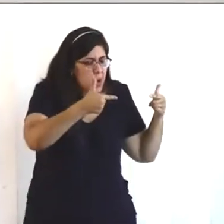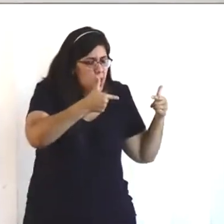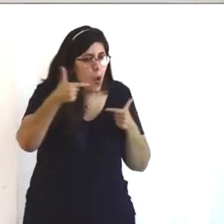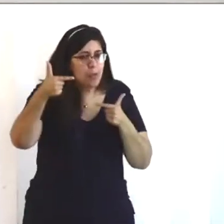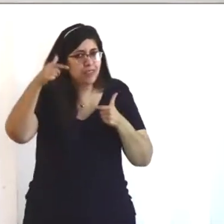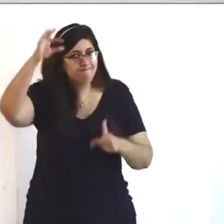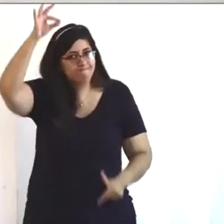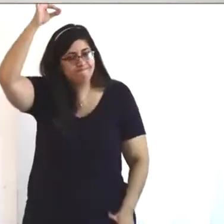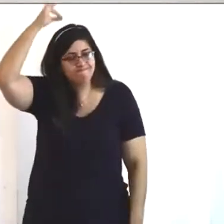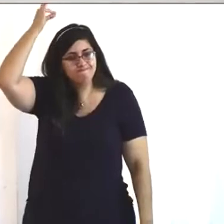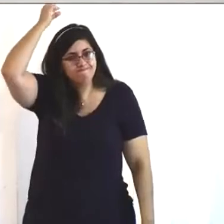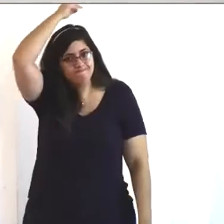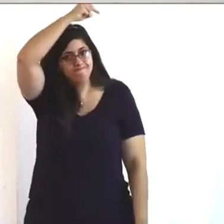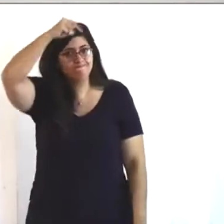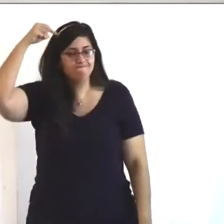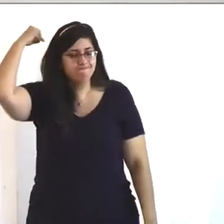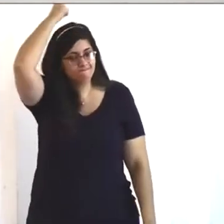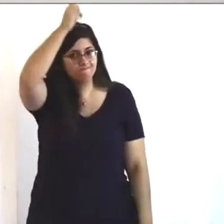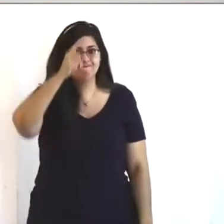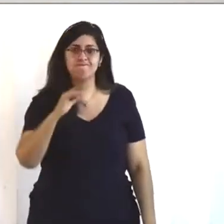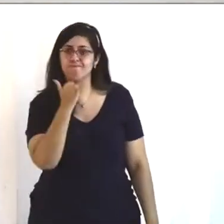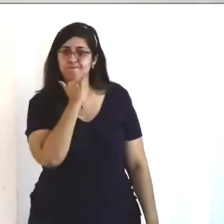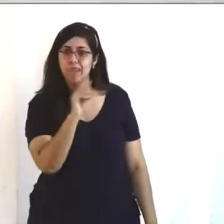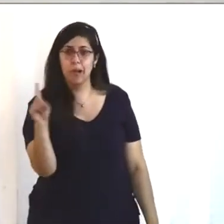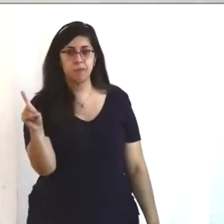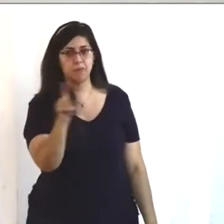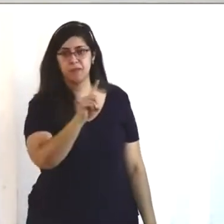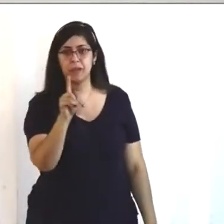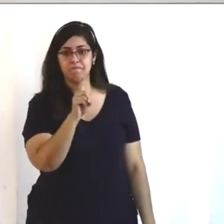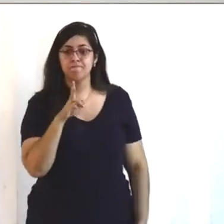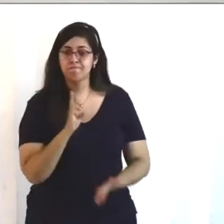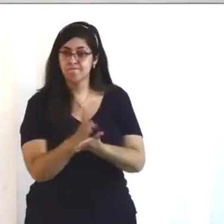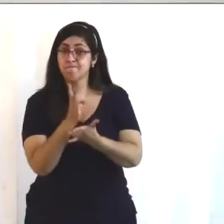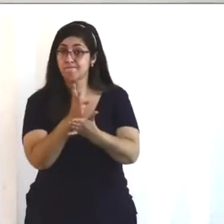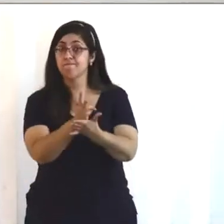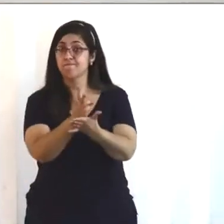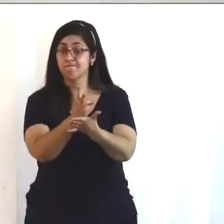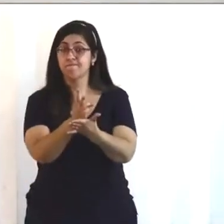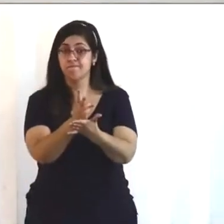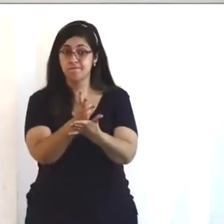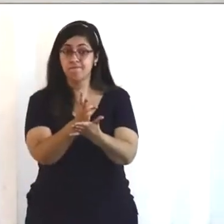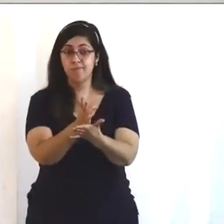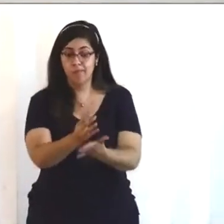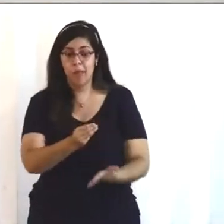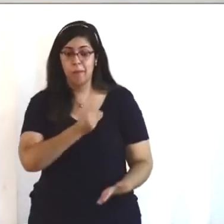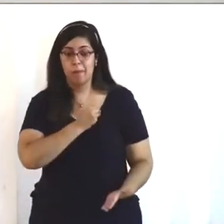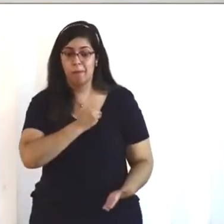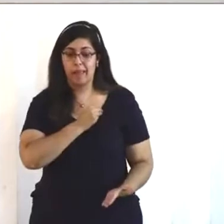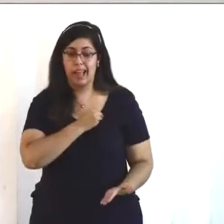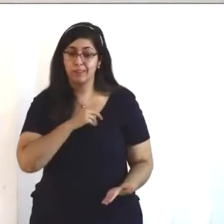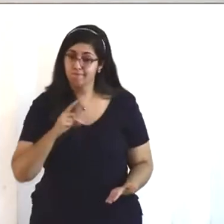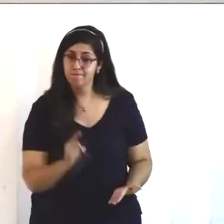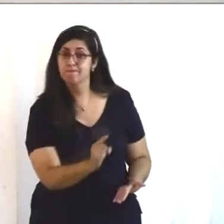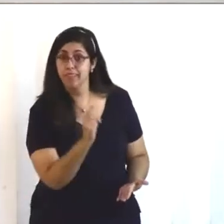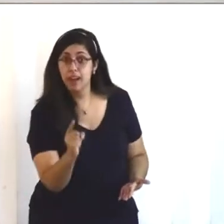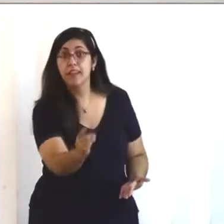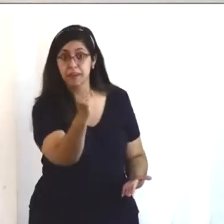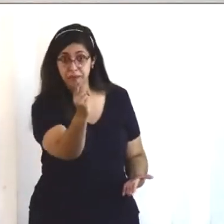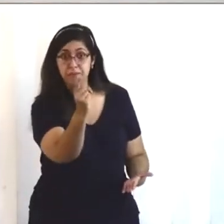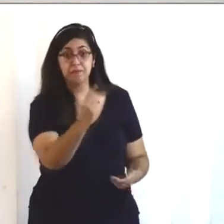que blasfemar contra o Espírito Santo, este não tem perdão para sempre, visto que é réu de pecado eterno. E ele mesmo